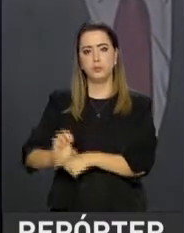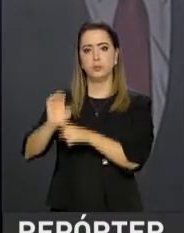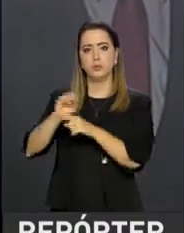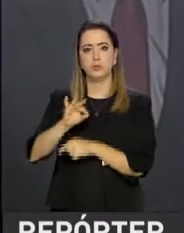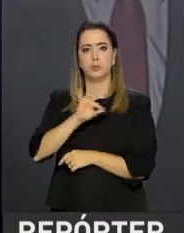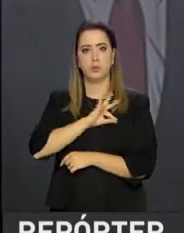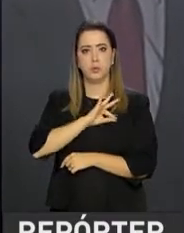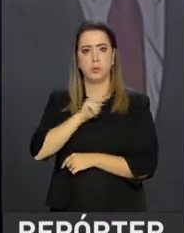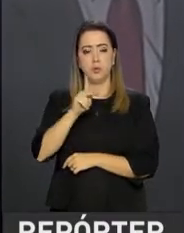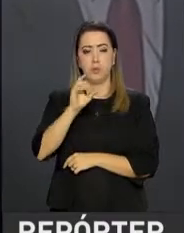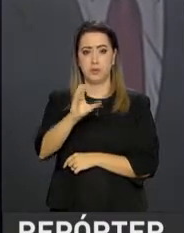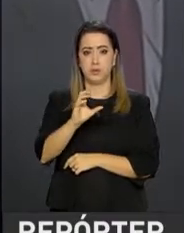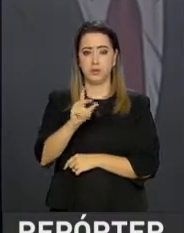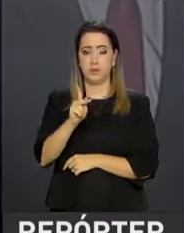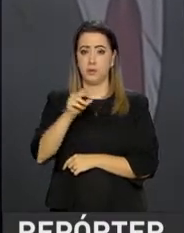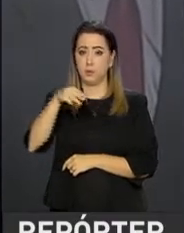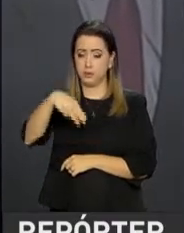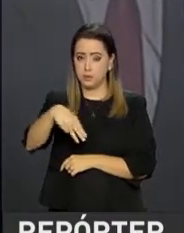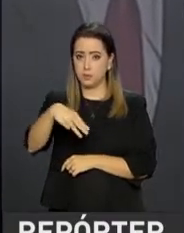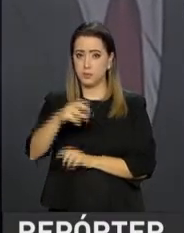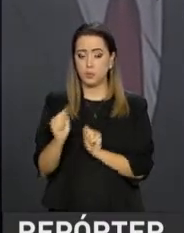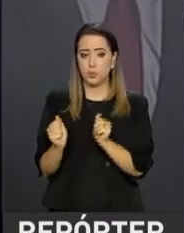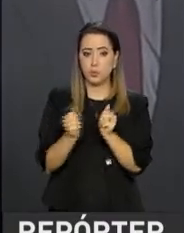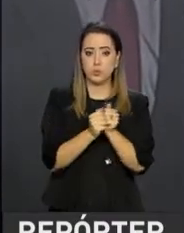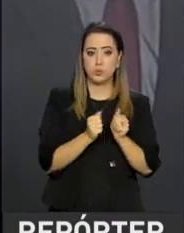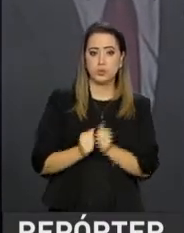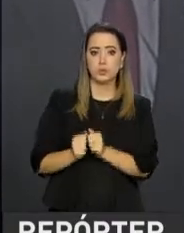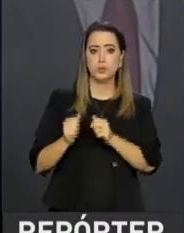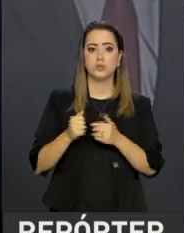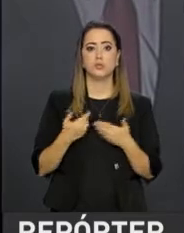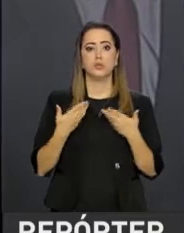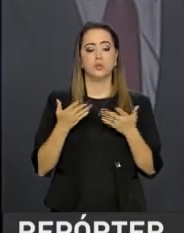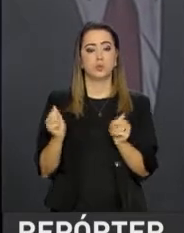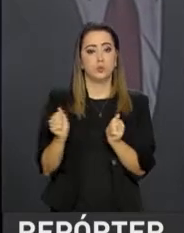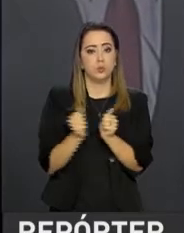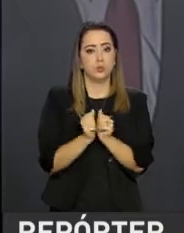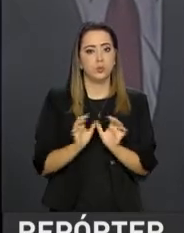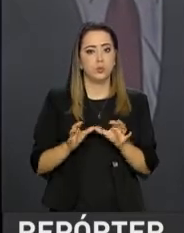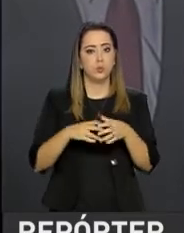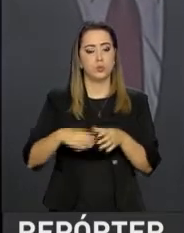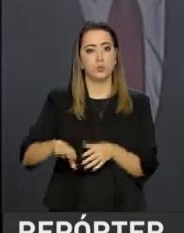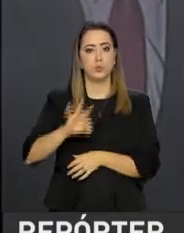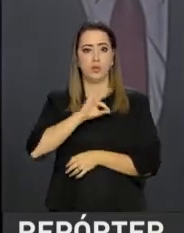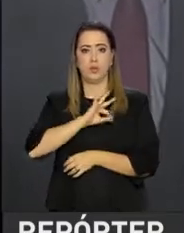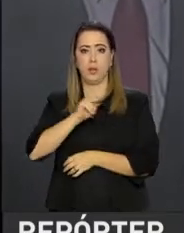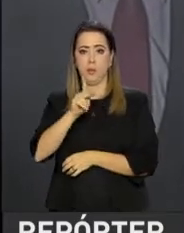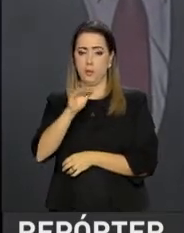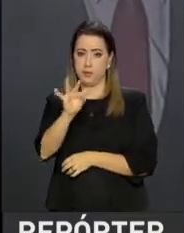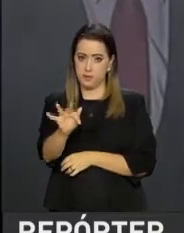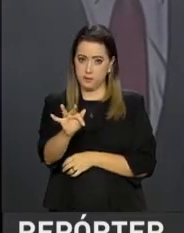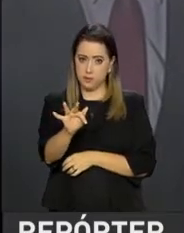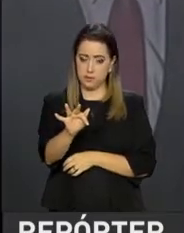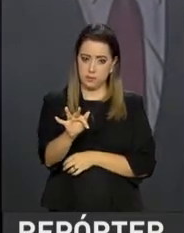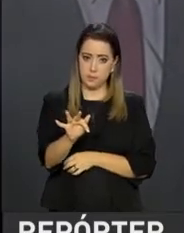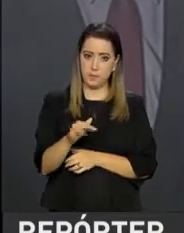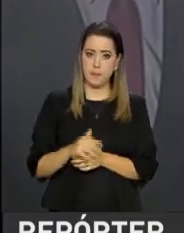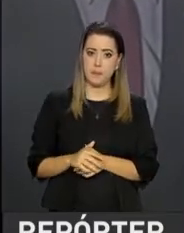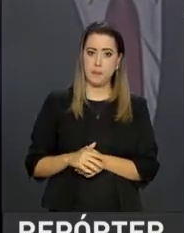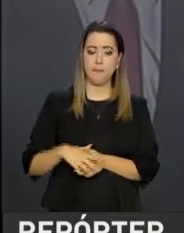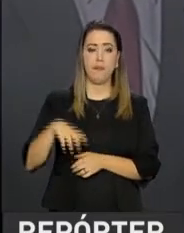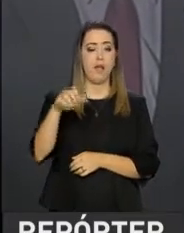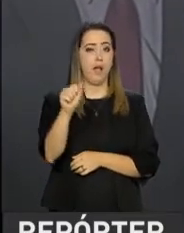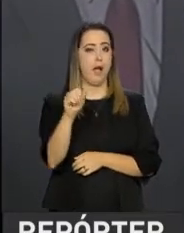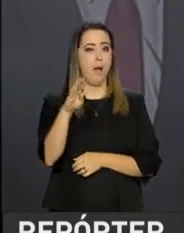Civil, Polícia Militar e, juntamente com eles, a Polícia Federal, a